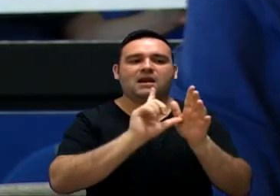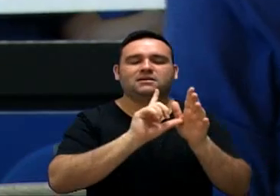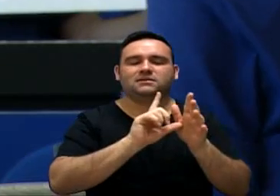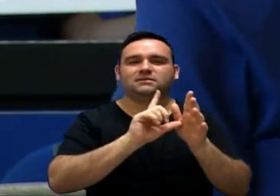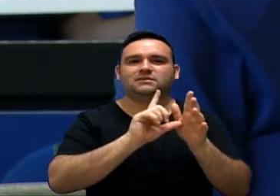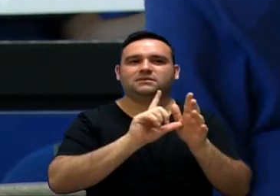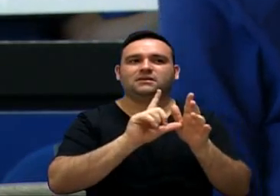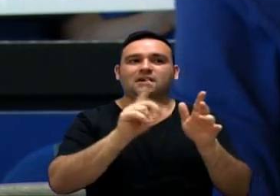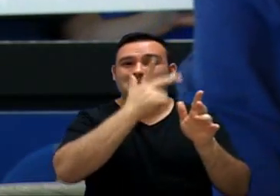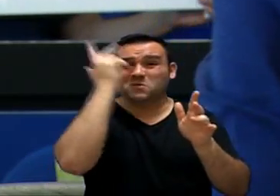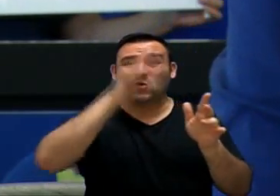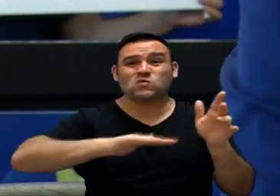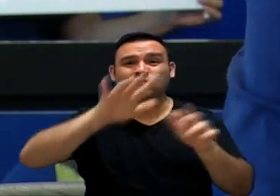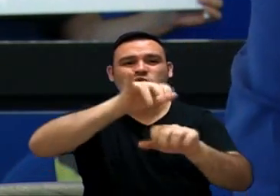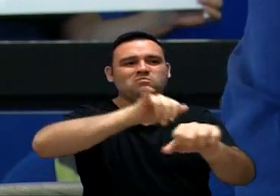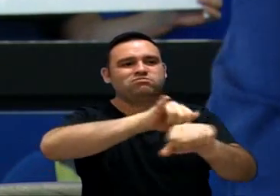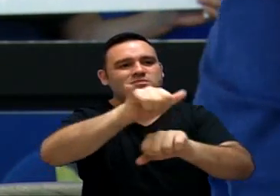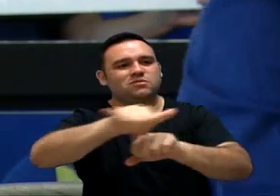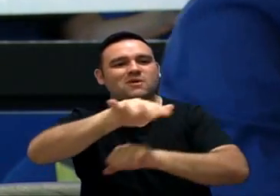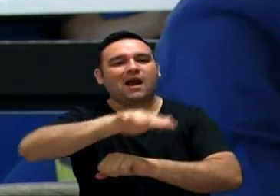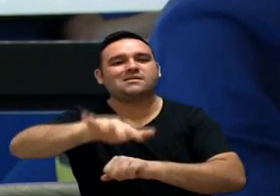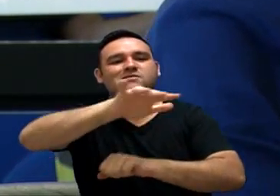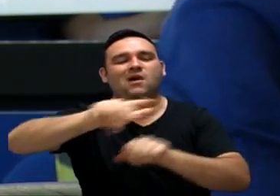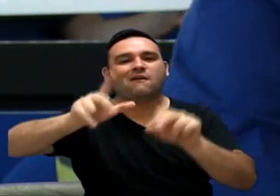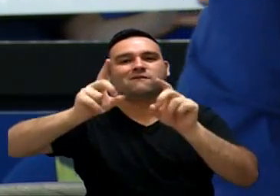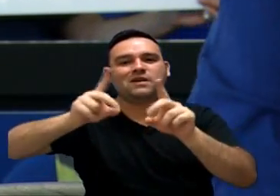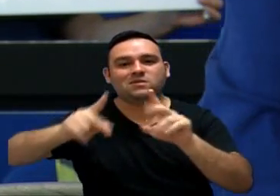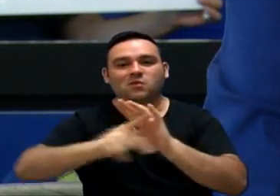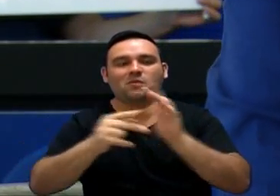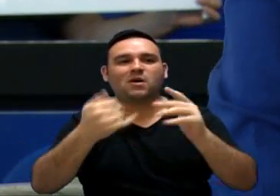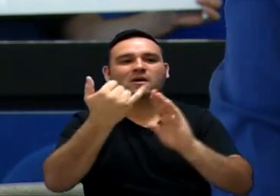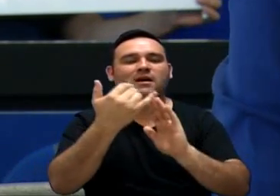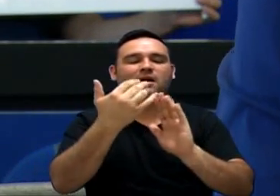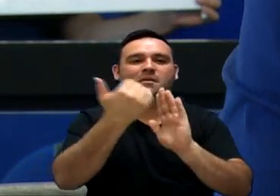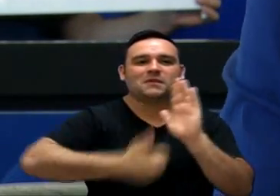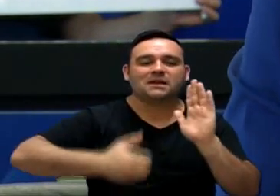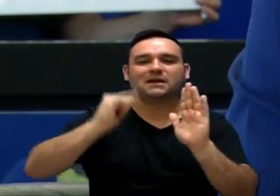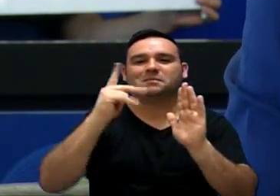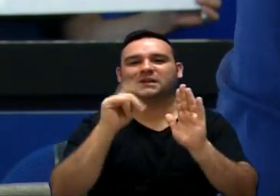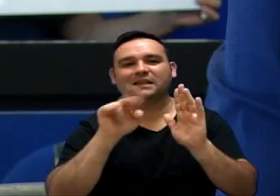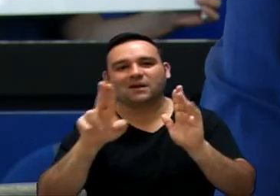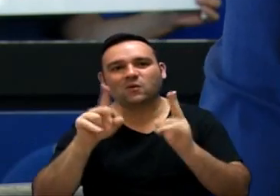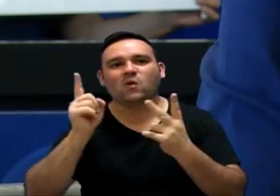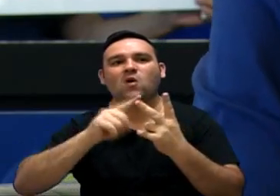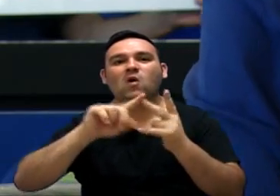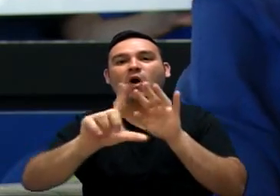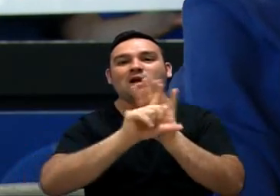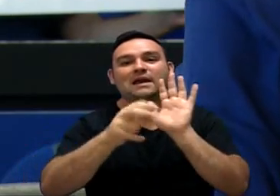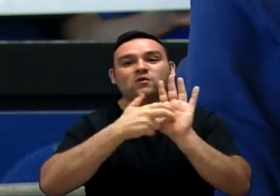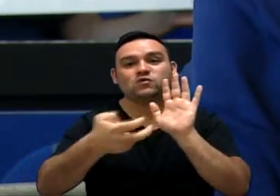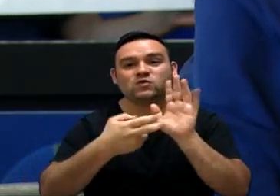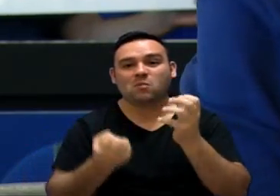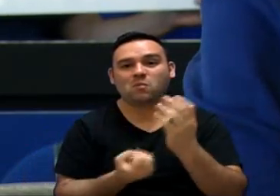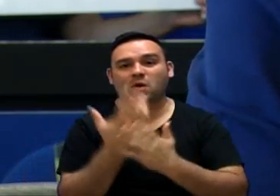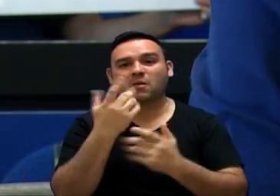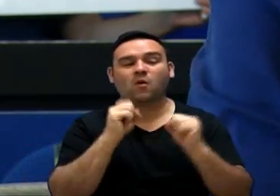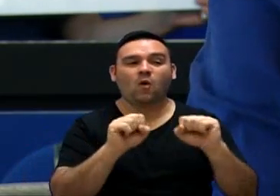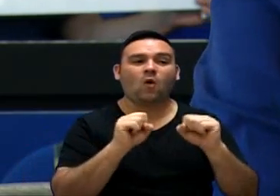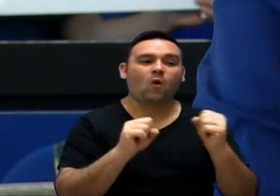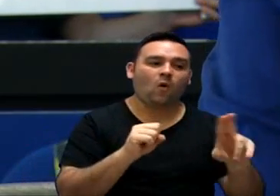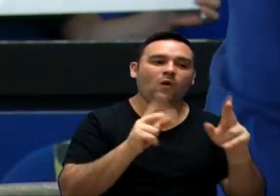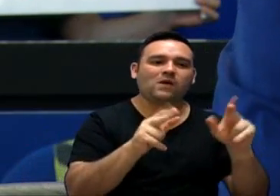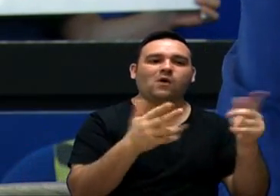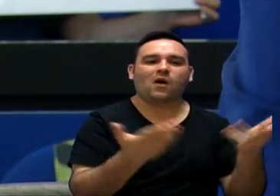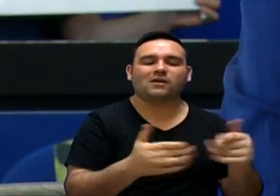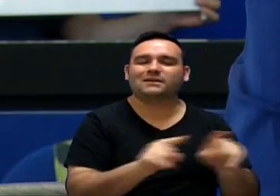precedentes, iludindo determinados setores que eu posso isentar de IPTU, que eu posso fazer uma legislação que é inconstitucional, ou uma como essa,